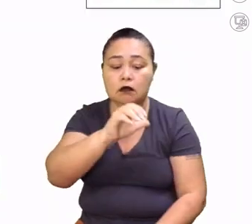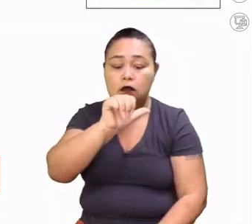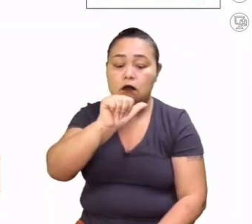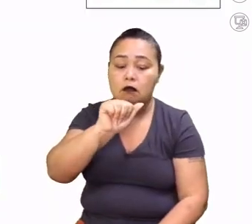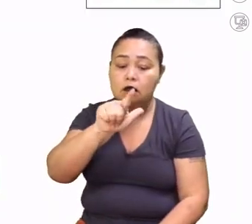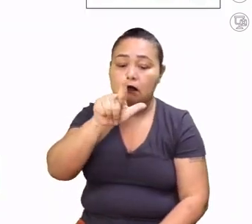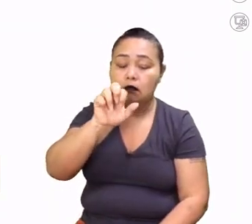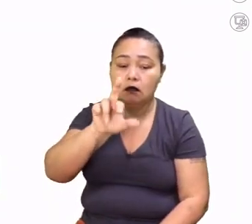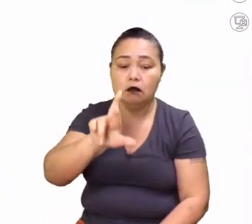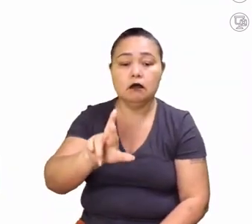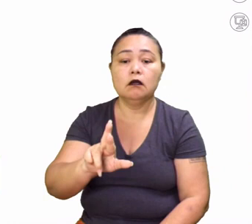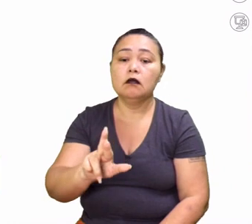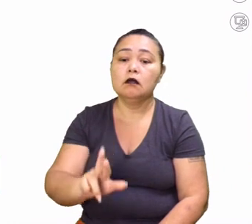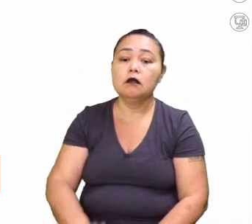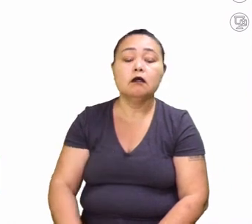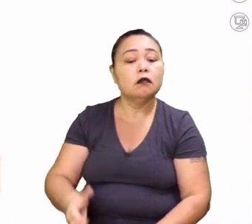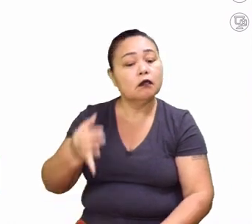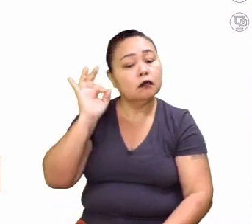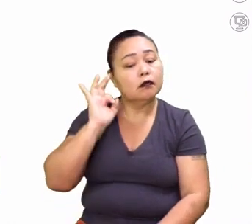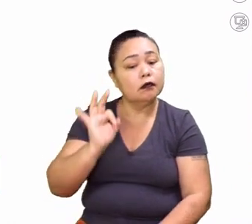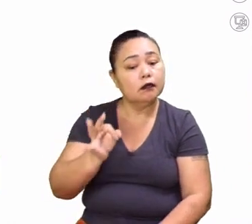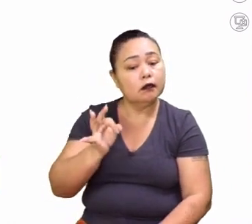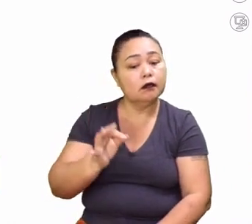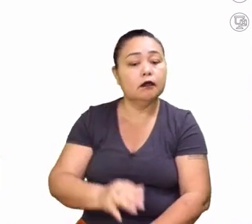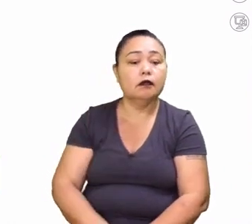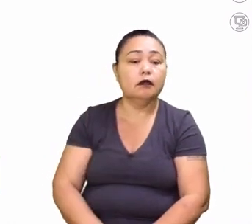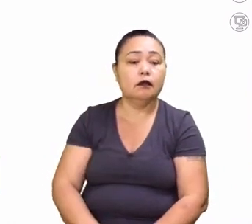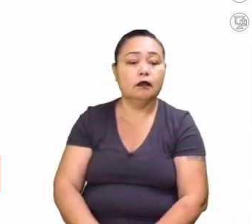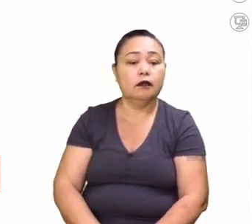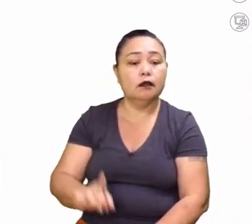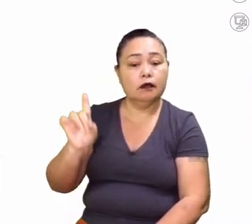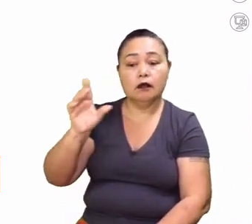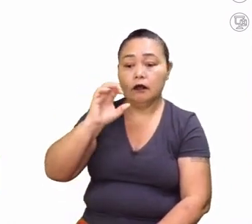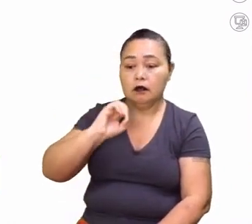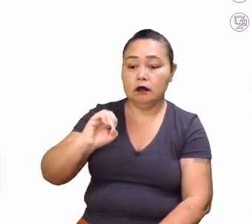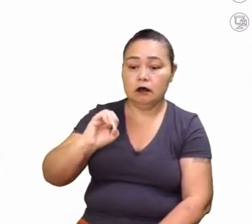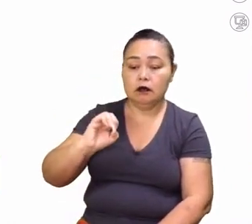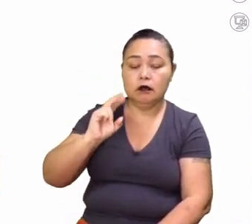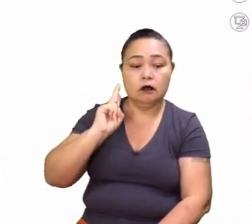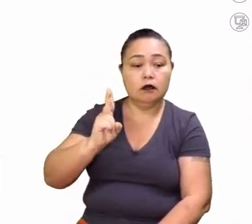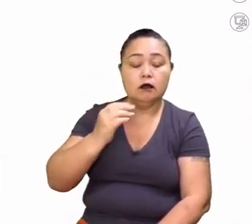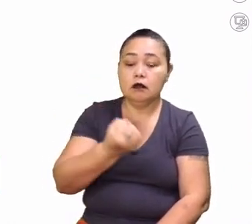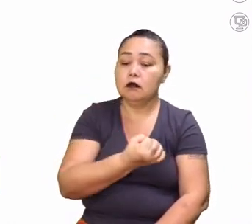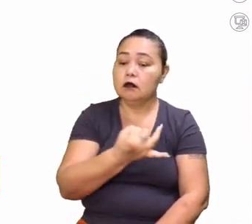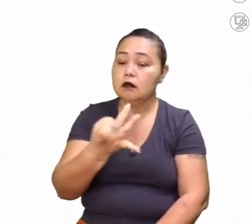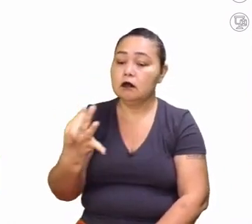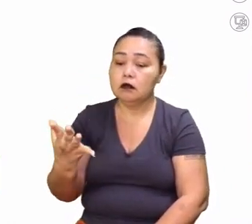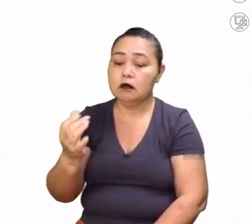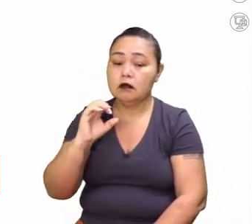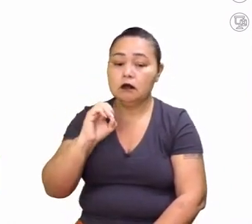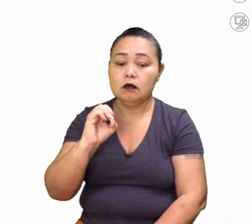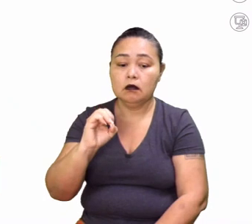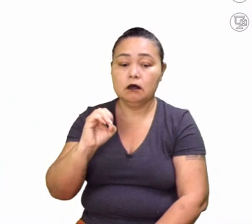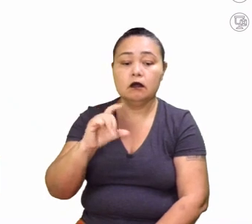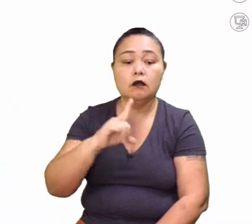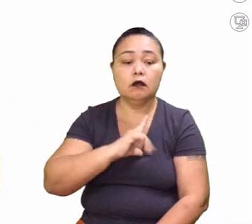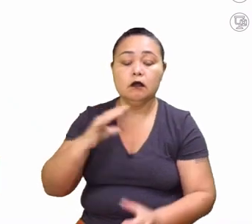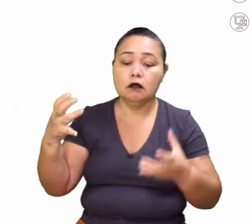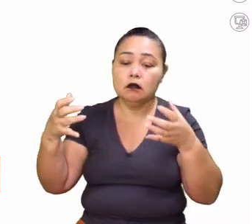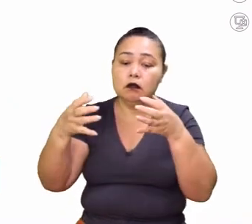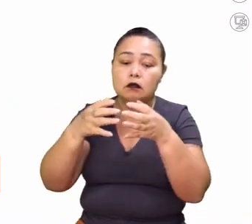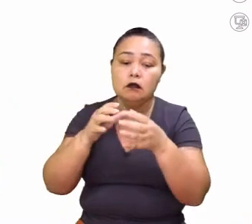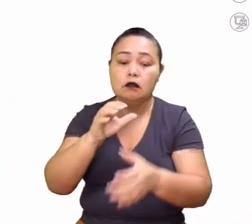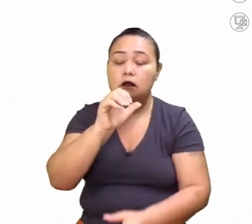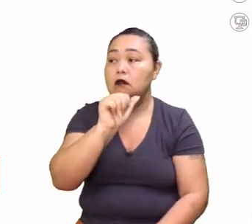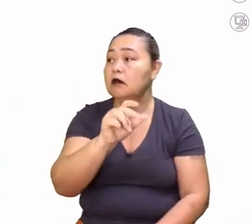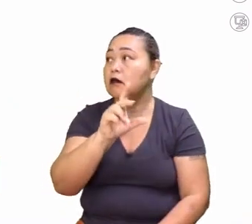nesse processo certo então quantidade de calor igual a zero nós temos uma compressão